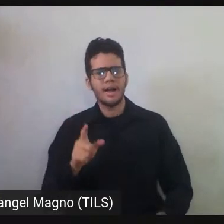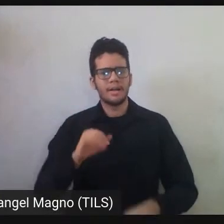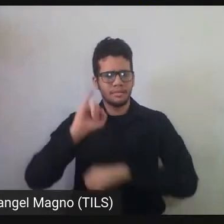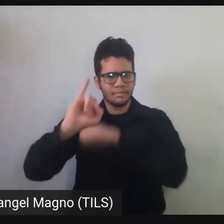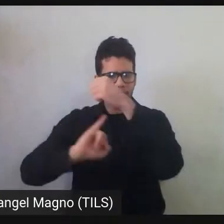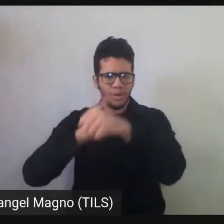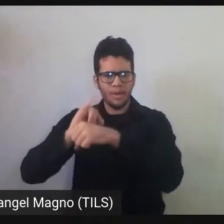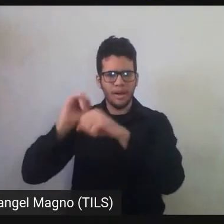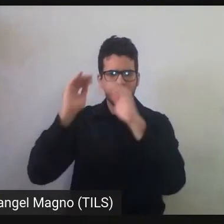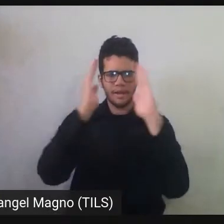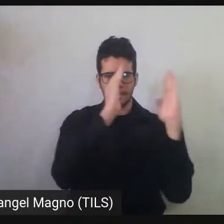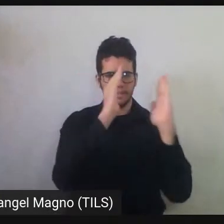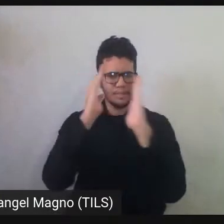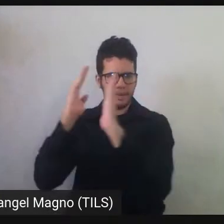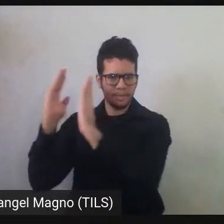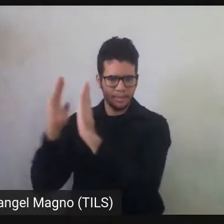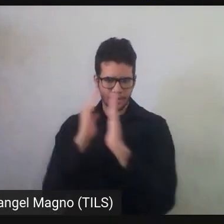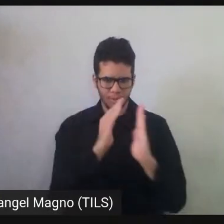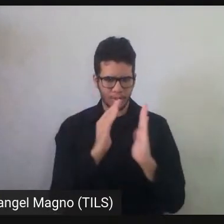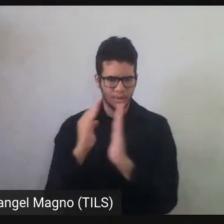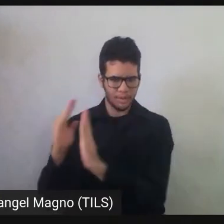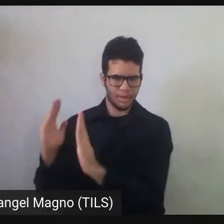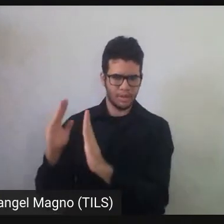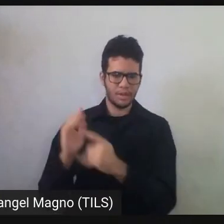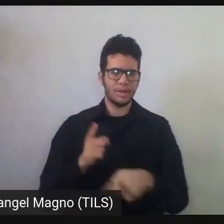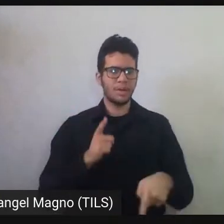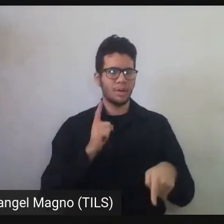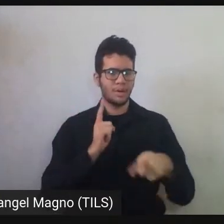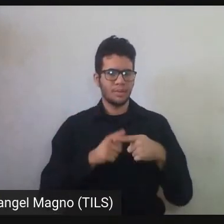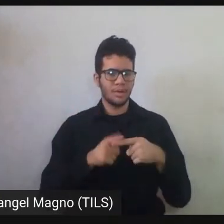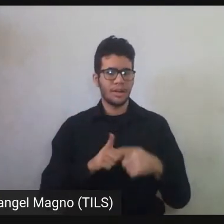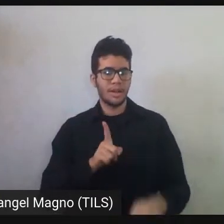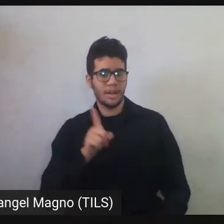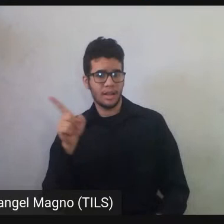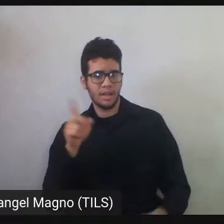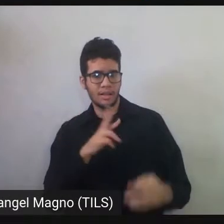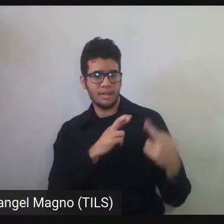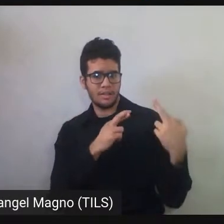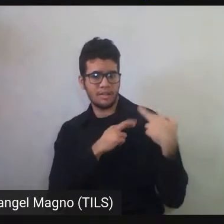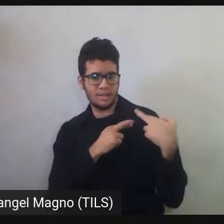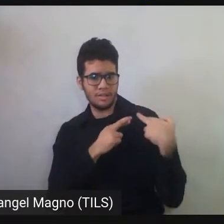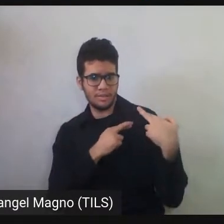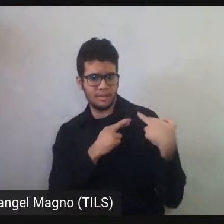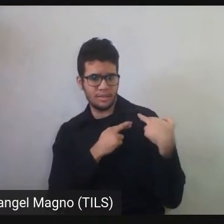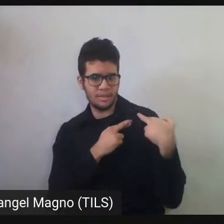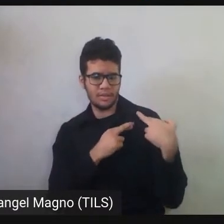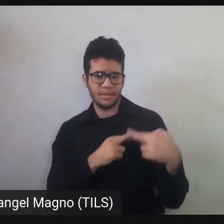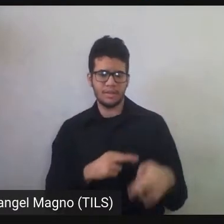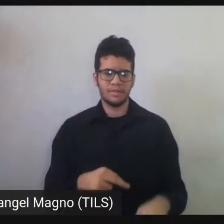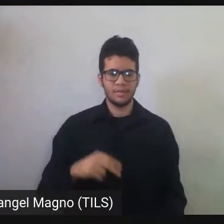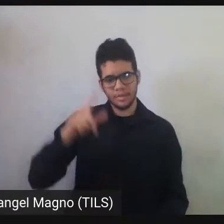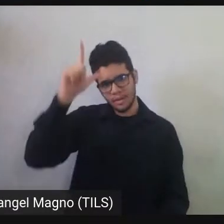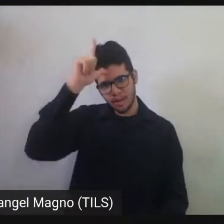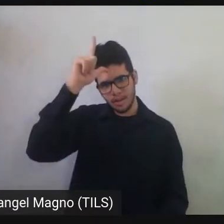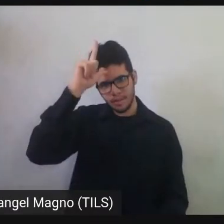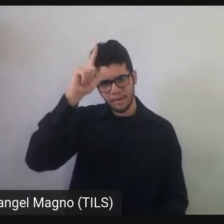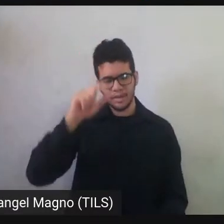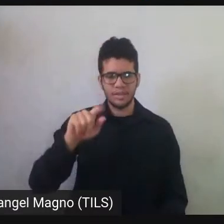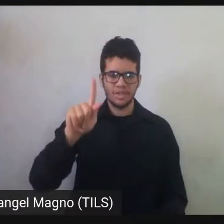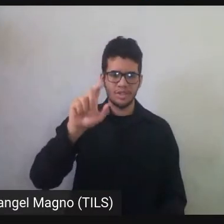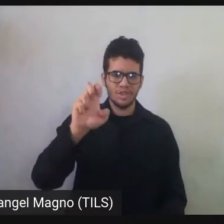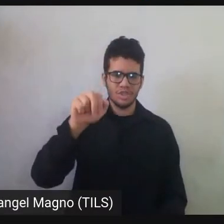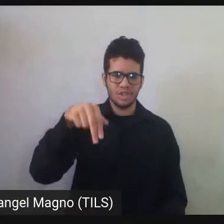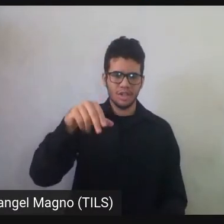porque esses manuscritos estão sob a guarda da biblioteca pública de Genebra então é isso primeira